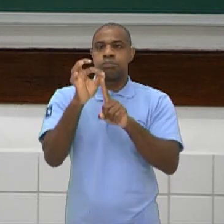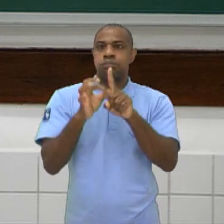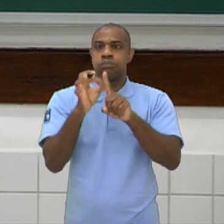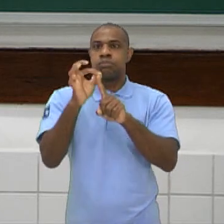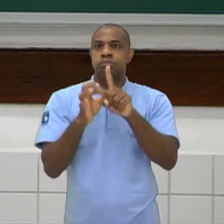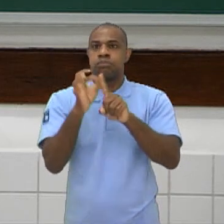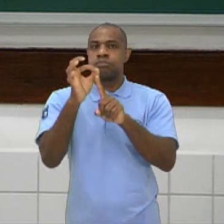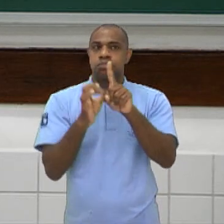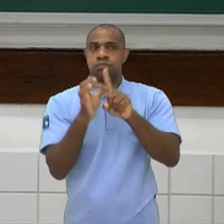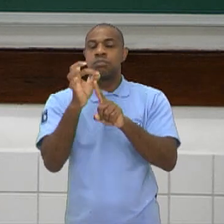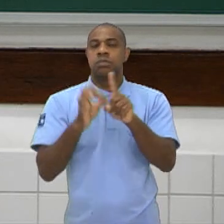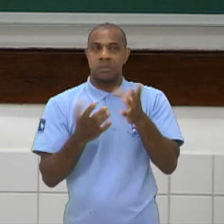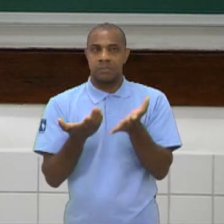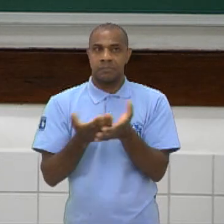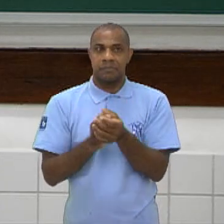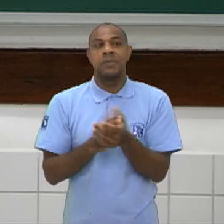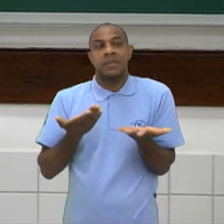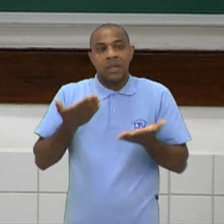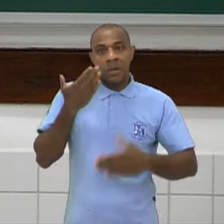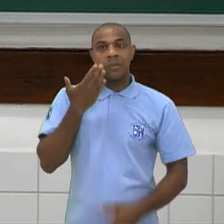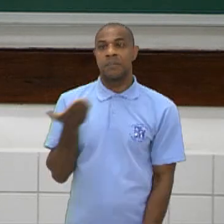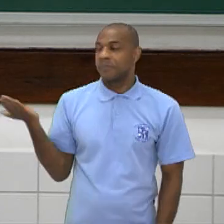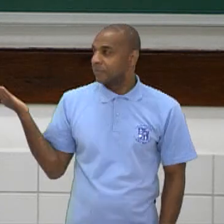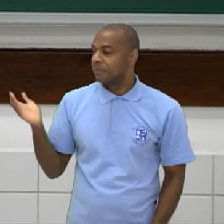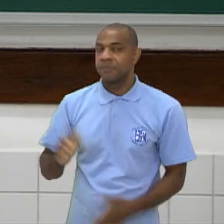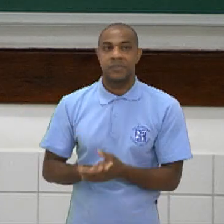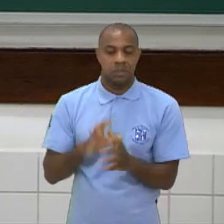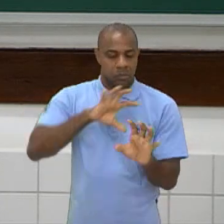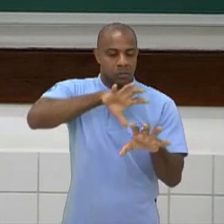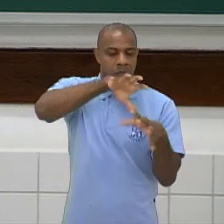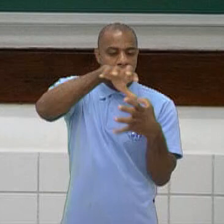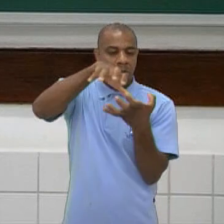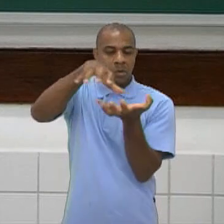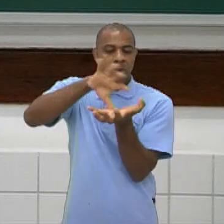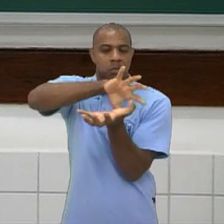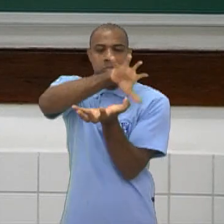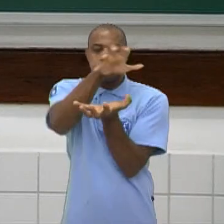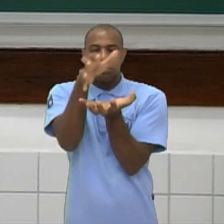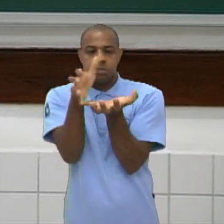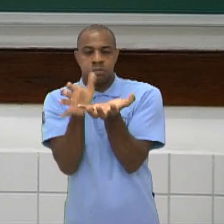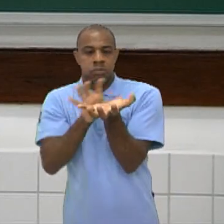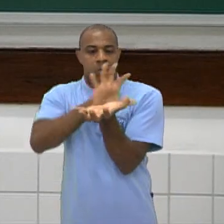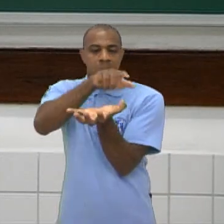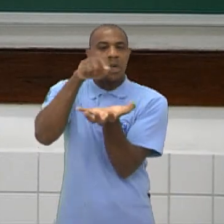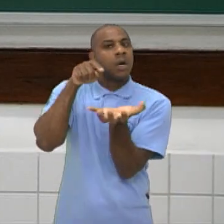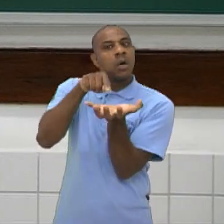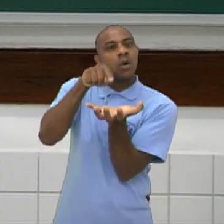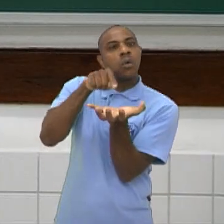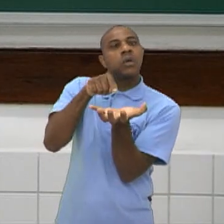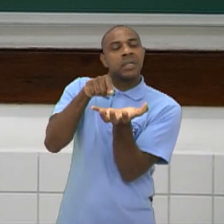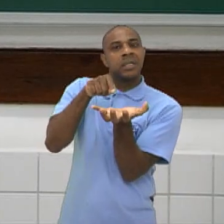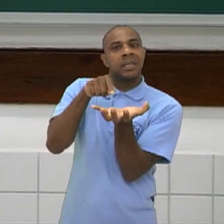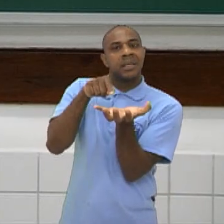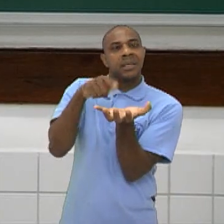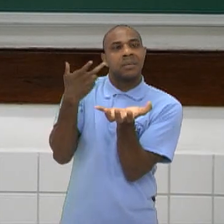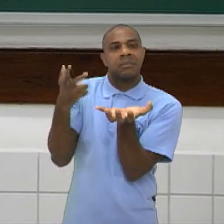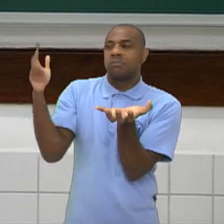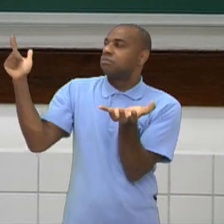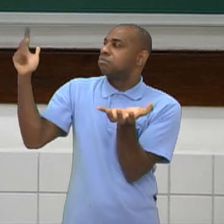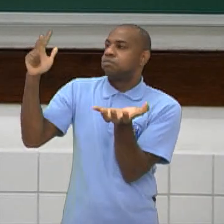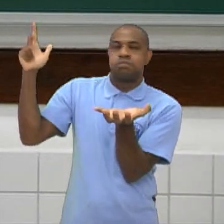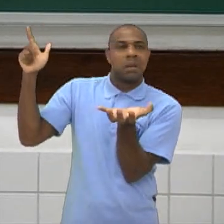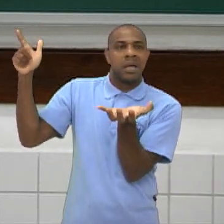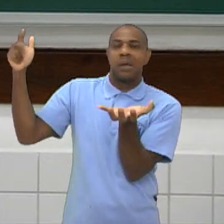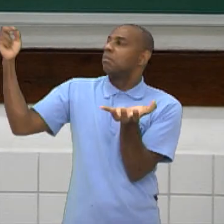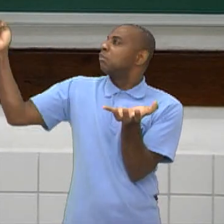estufa é uma coisa boa. Qual é o problema dele? A gente tem aumentado esse processo. Por quê? Porque a gente está aumentando a quantidade de carbono na atmosfera. Então olha